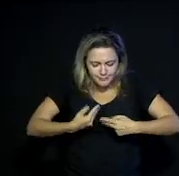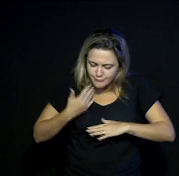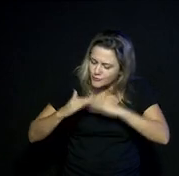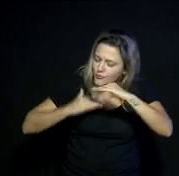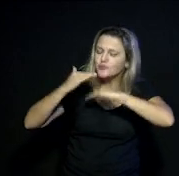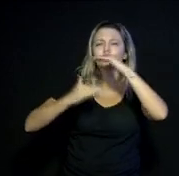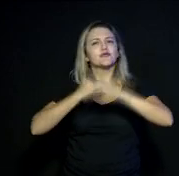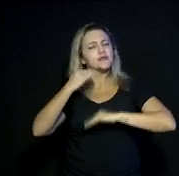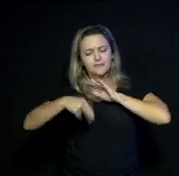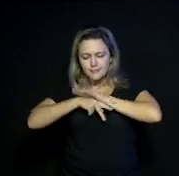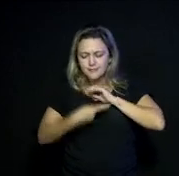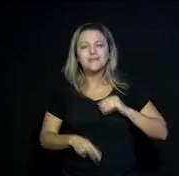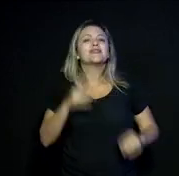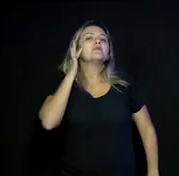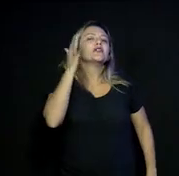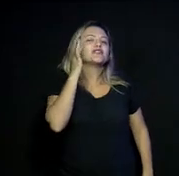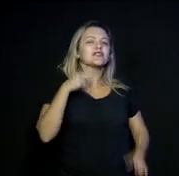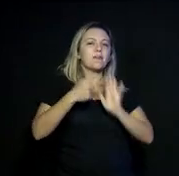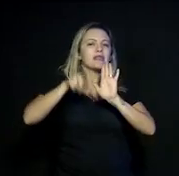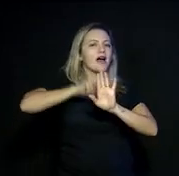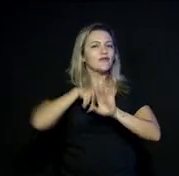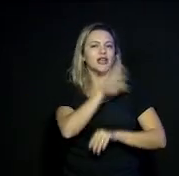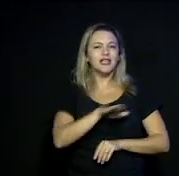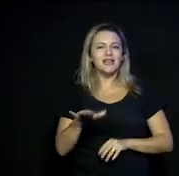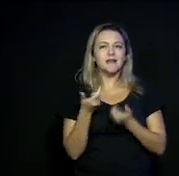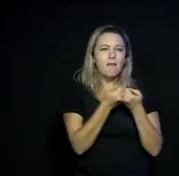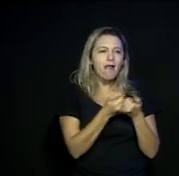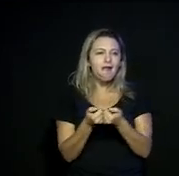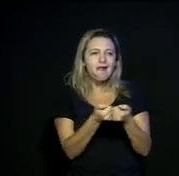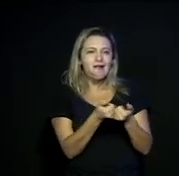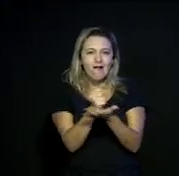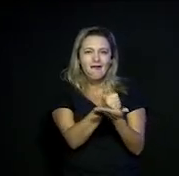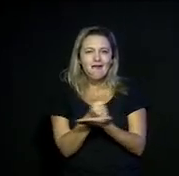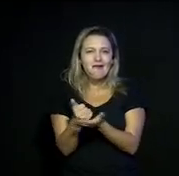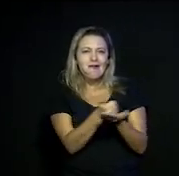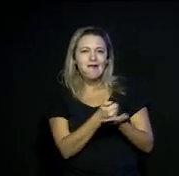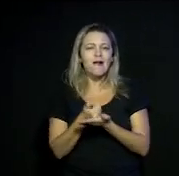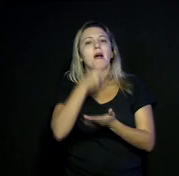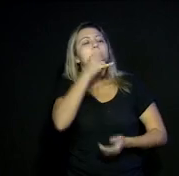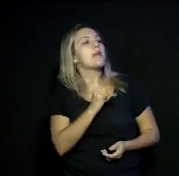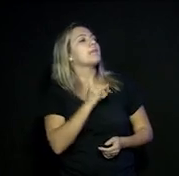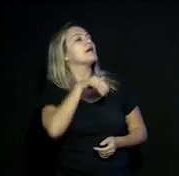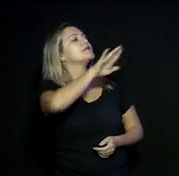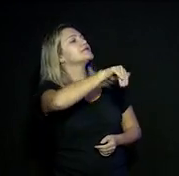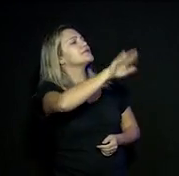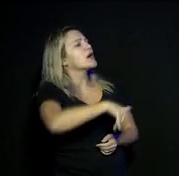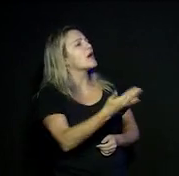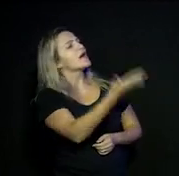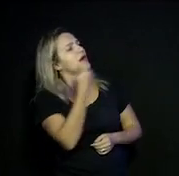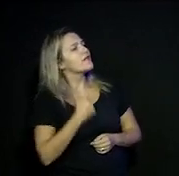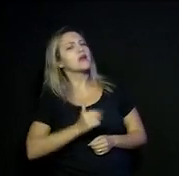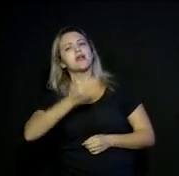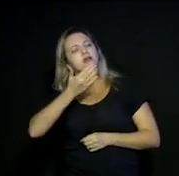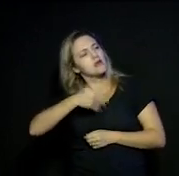O garoto está lá jogando aquele joguinho entusiasmado. Uma hora o pai vai lá, satura, chama o menino